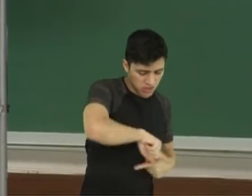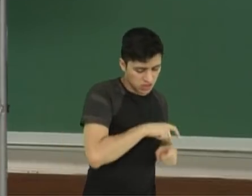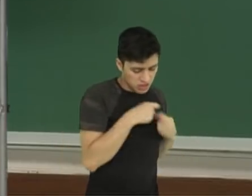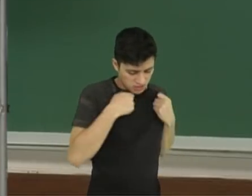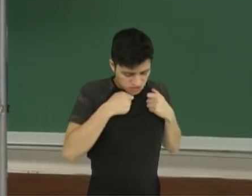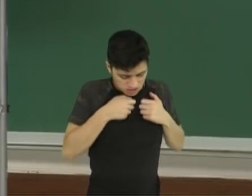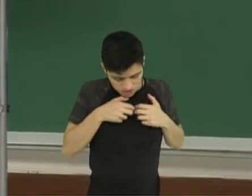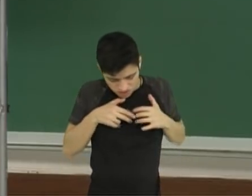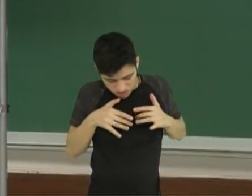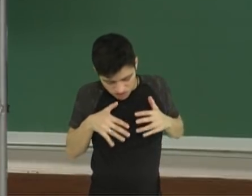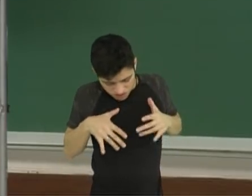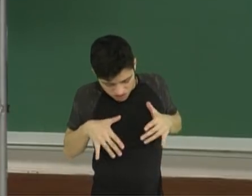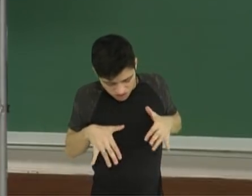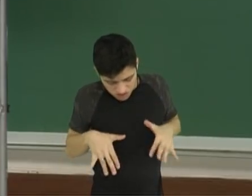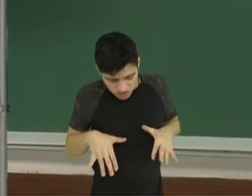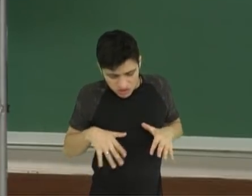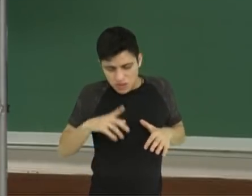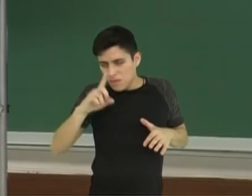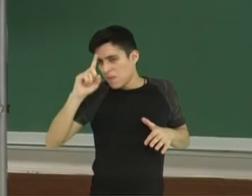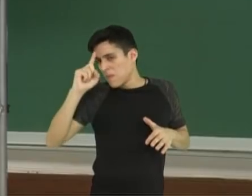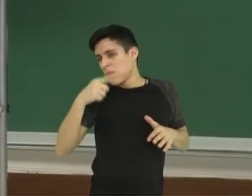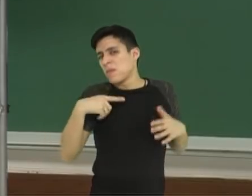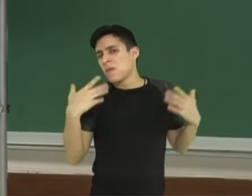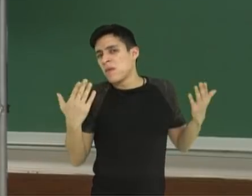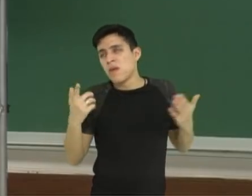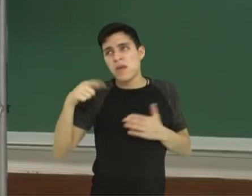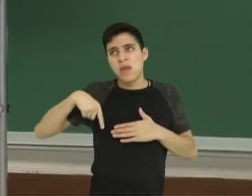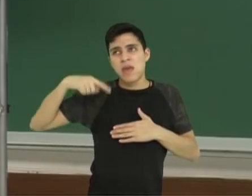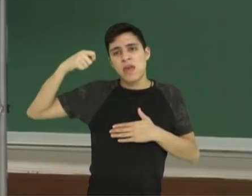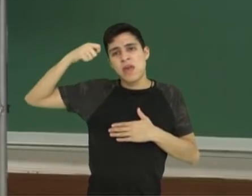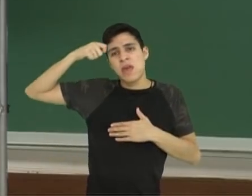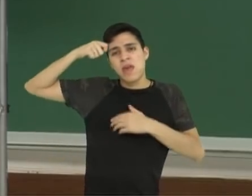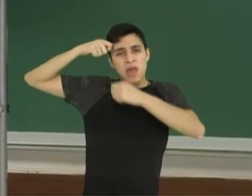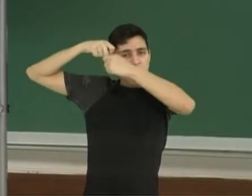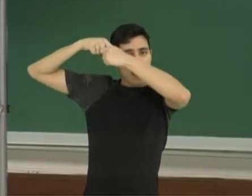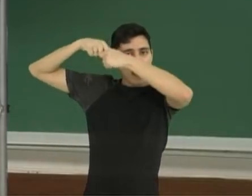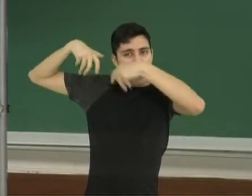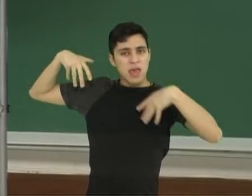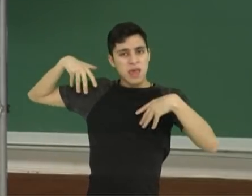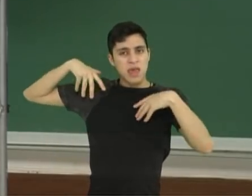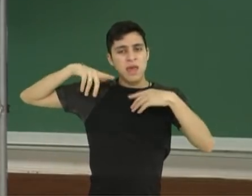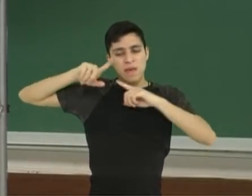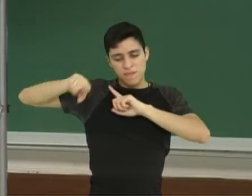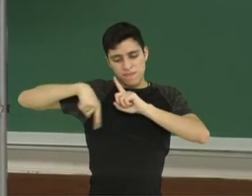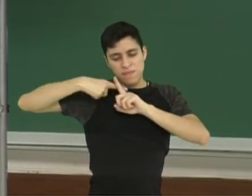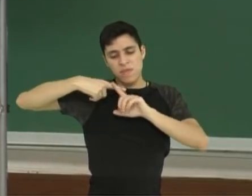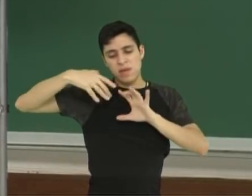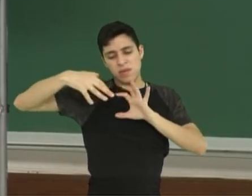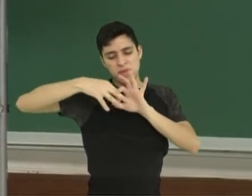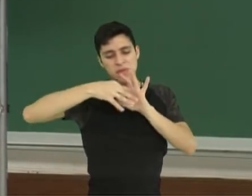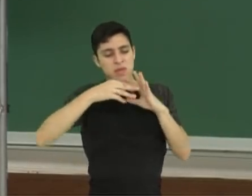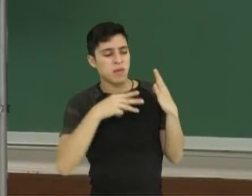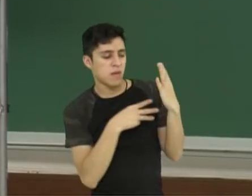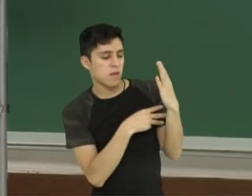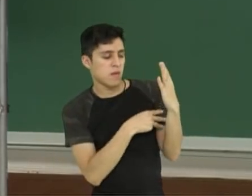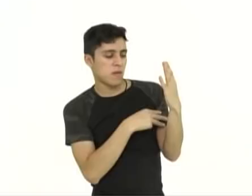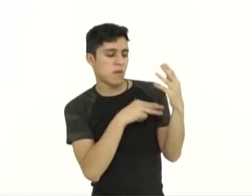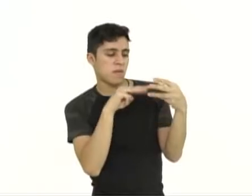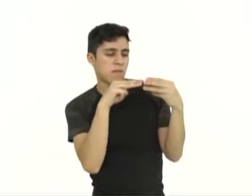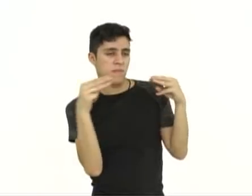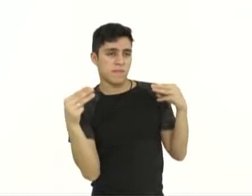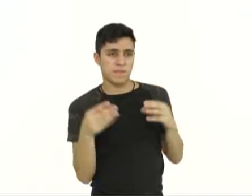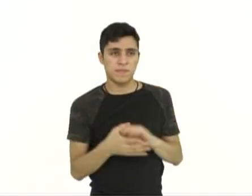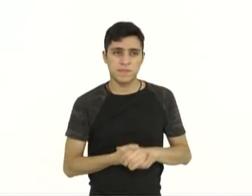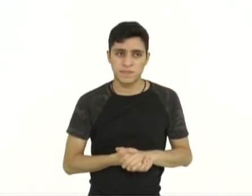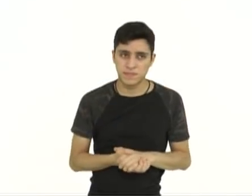mas quem comanda essa contração é o sistema nervoso da musculatura. Olha como eles estão interligados? Super legal! E